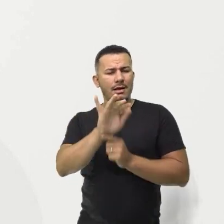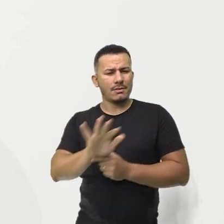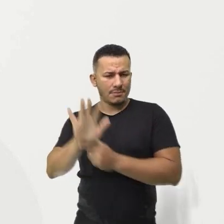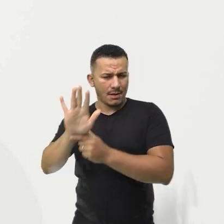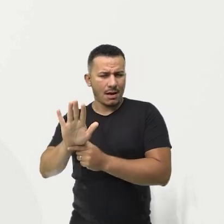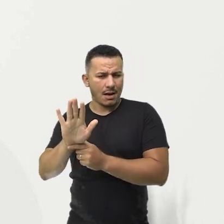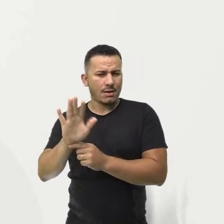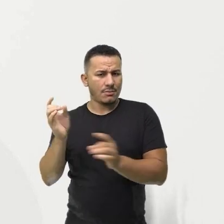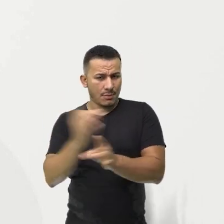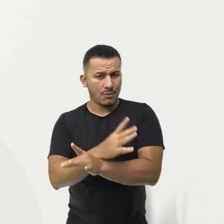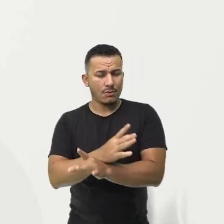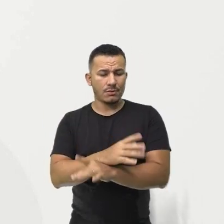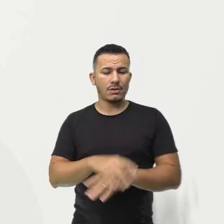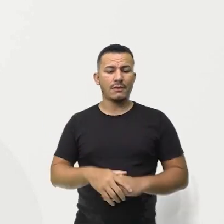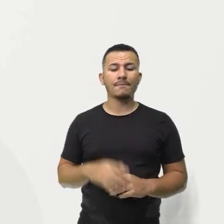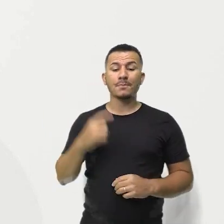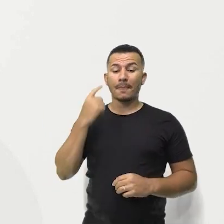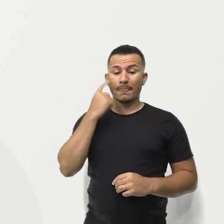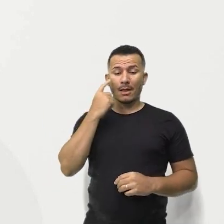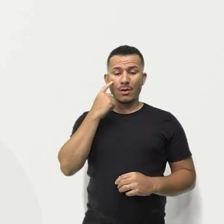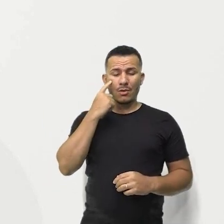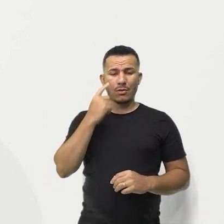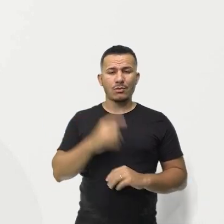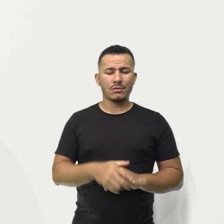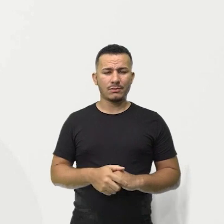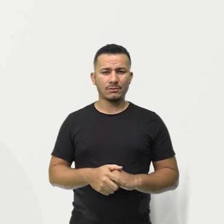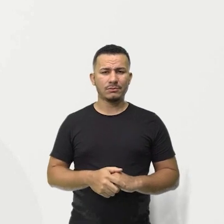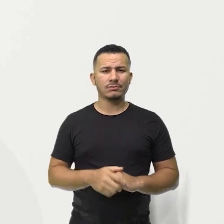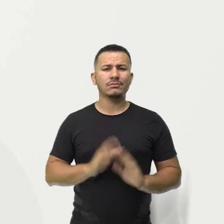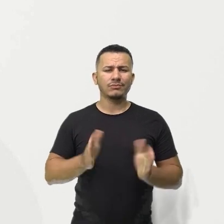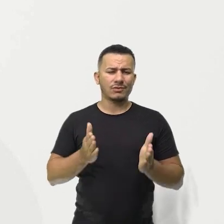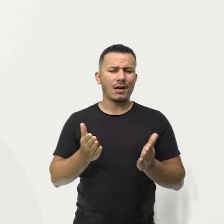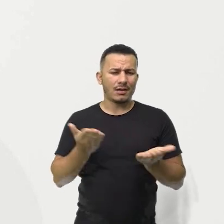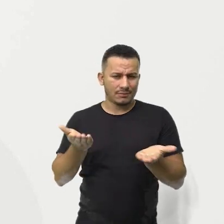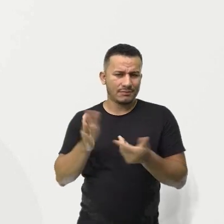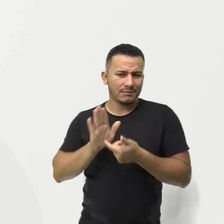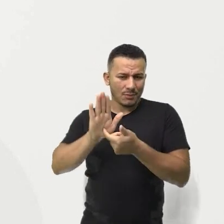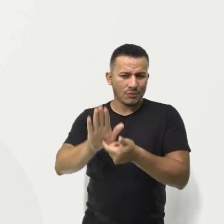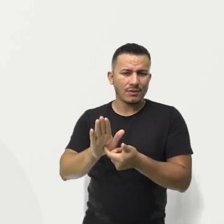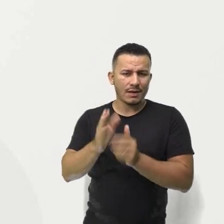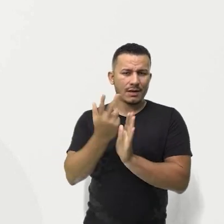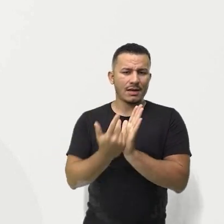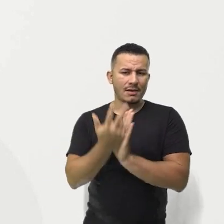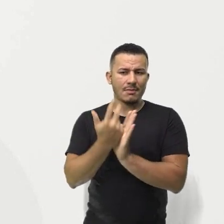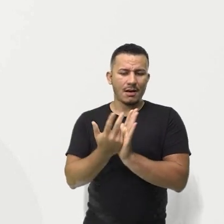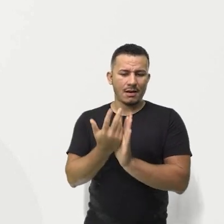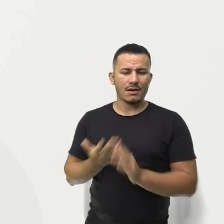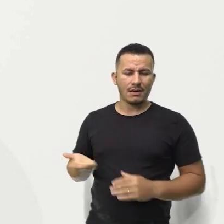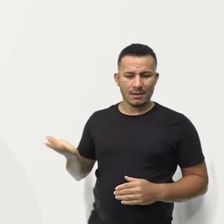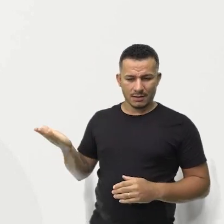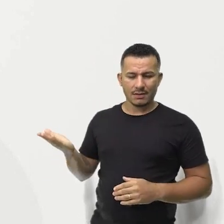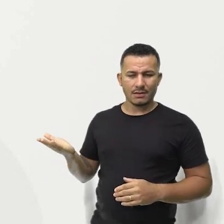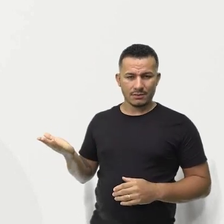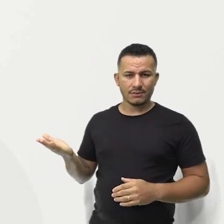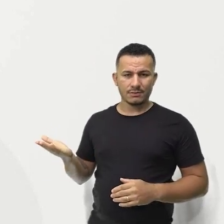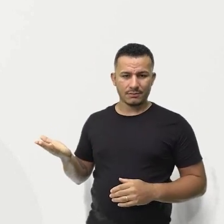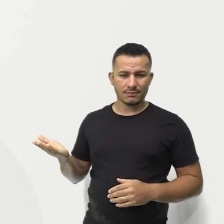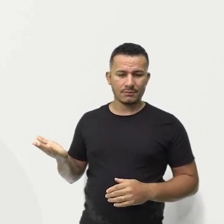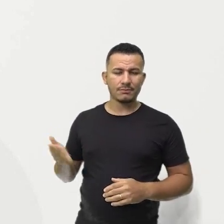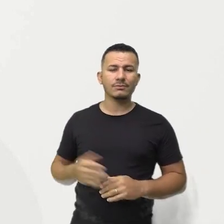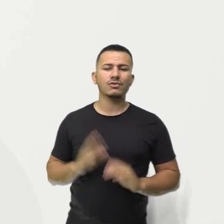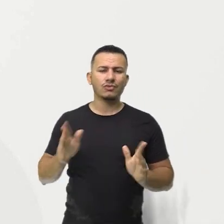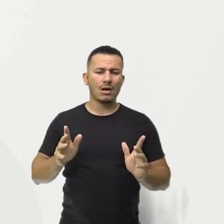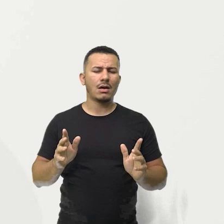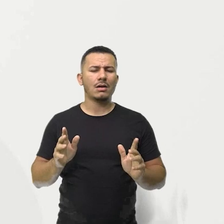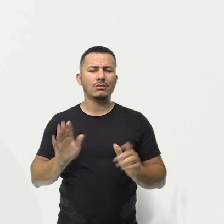mais ou menos aqui. E aí, quando a gente ligar esses pontos, nós vamos ter, então, a nossa figura já ampliada, tá,